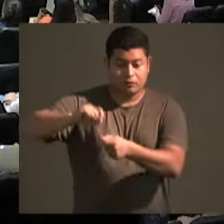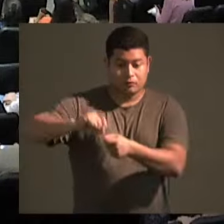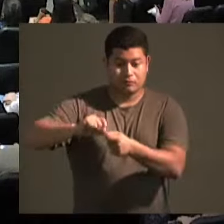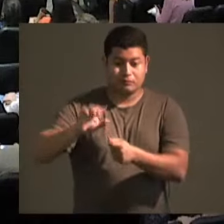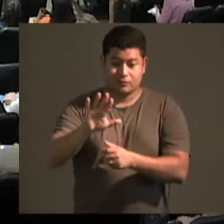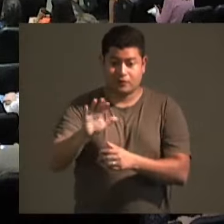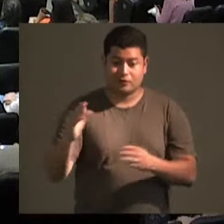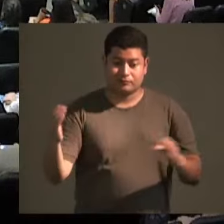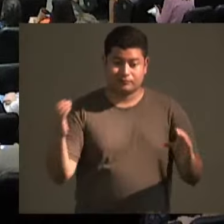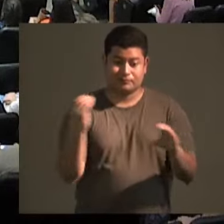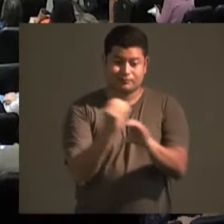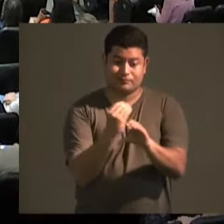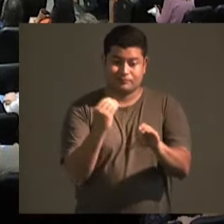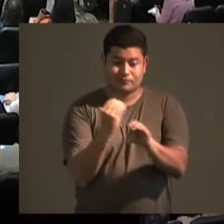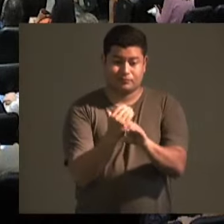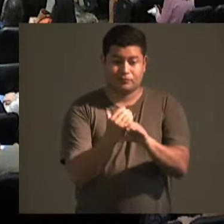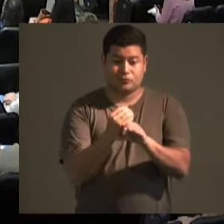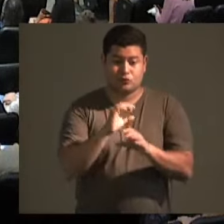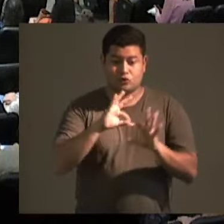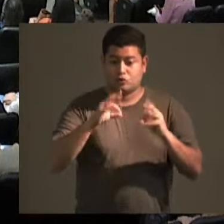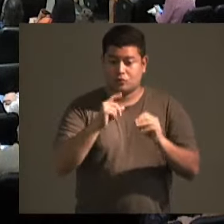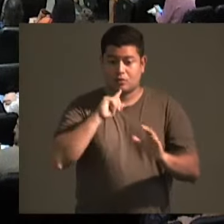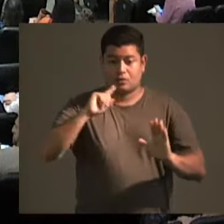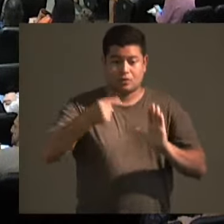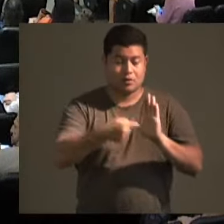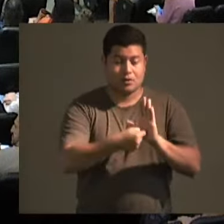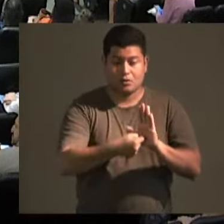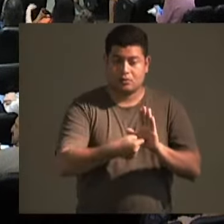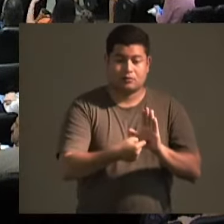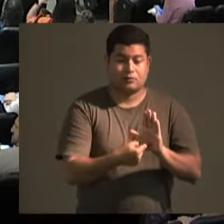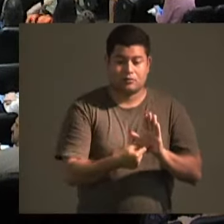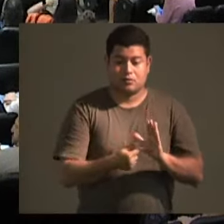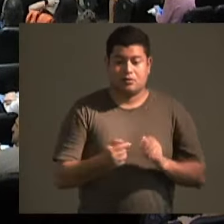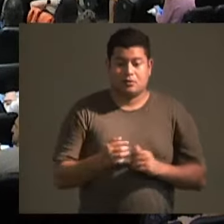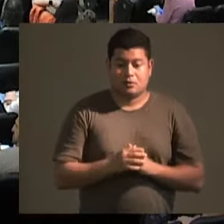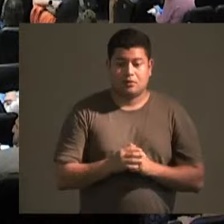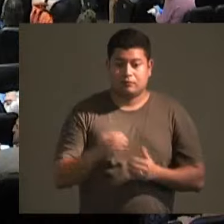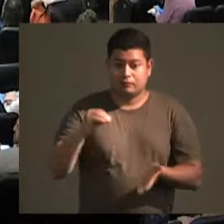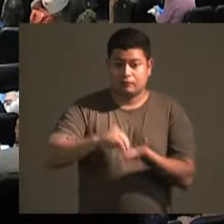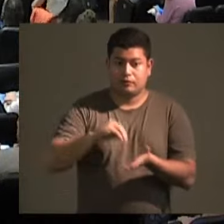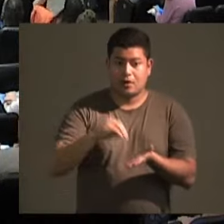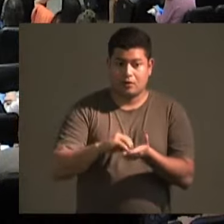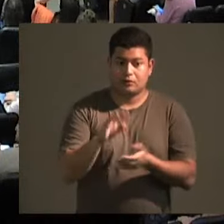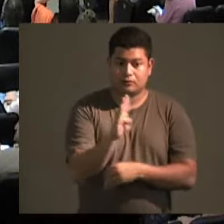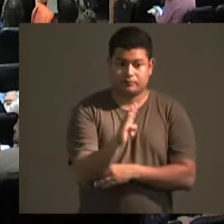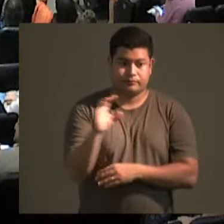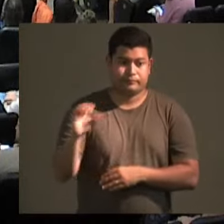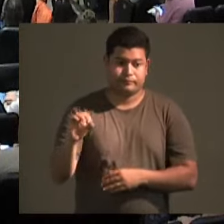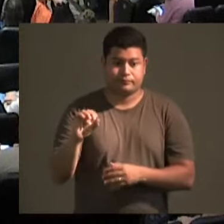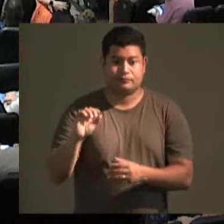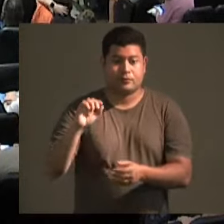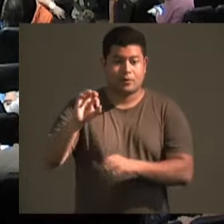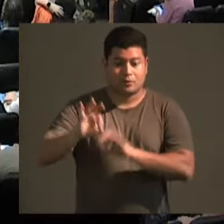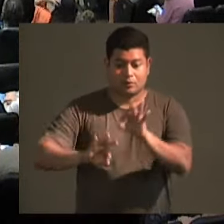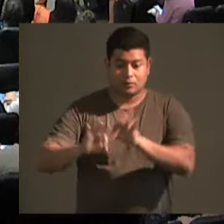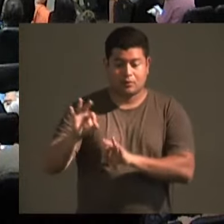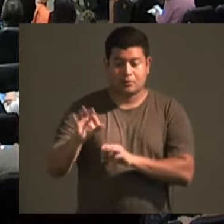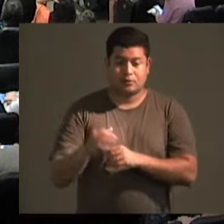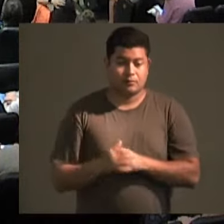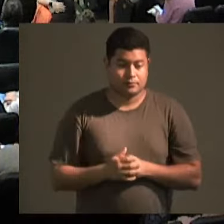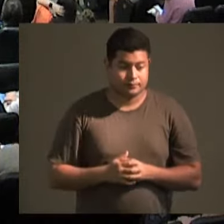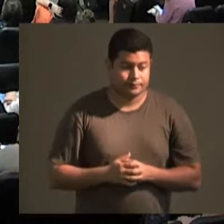bate, nem todas as denúncias de violência são notificadas. Subnotificação, né? Isso, e ele chega e é